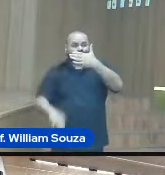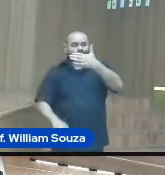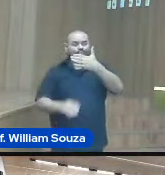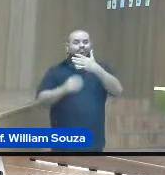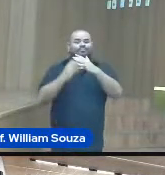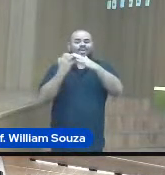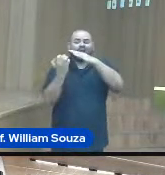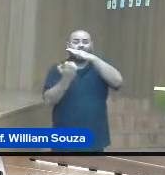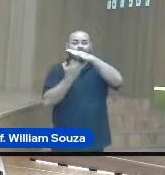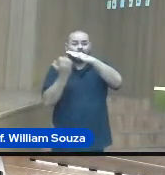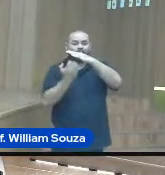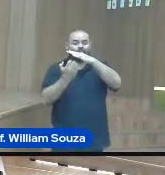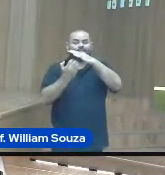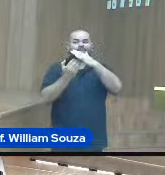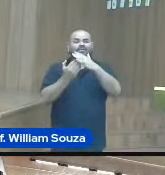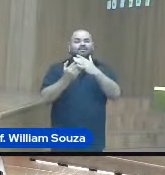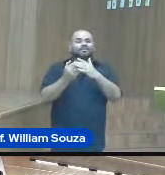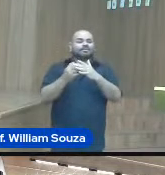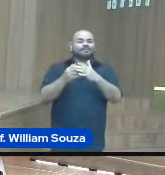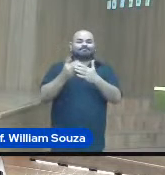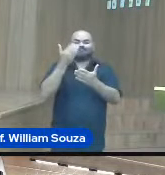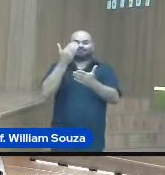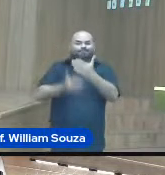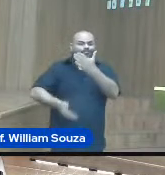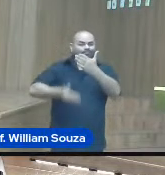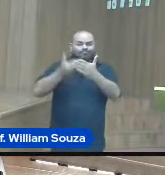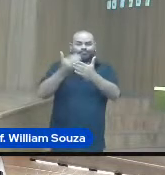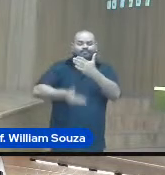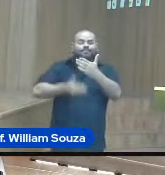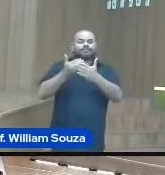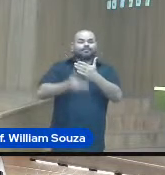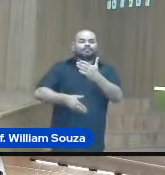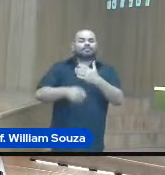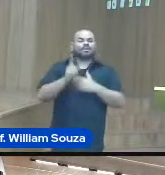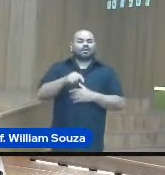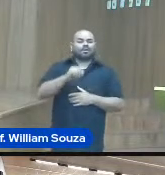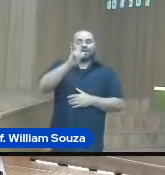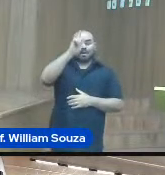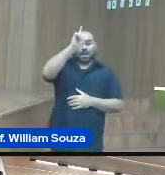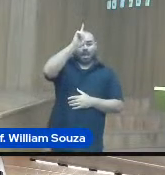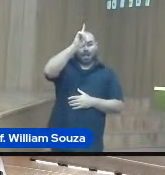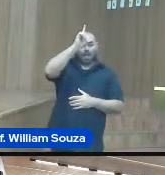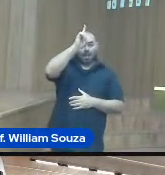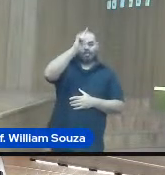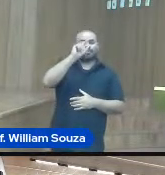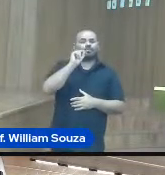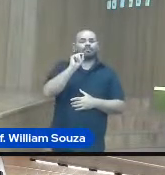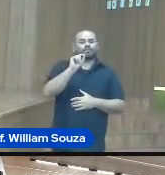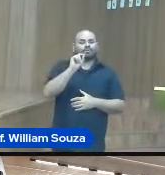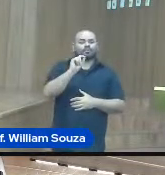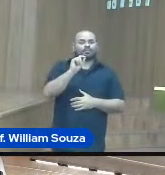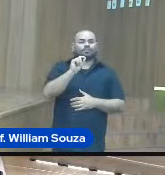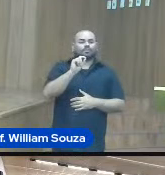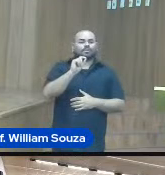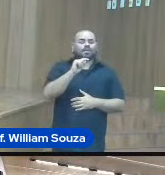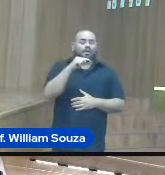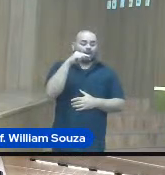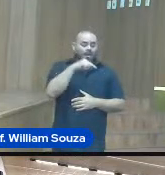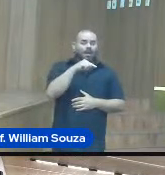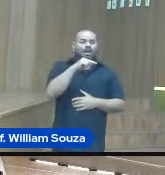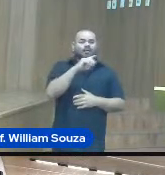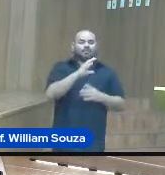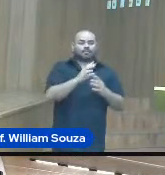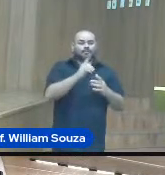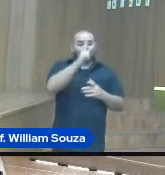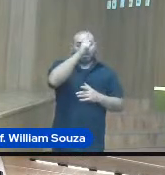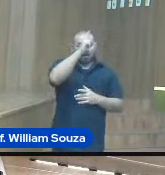afora, e a Alemanha, ela foi muito afetada. A Alemanha, que